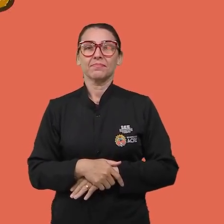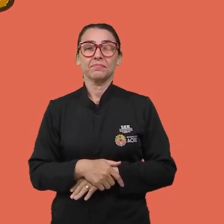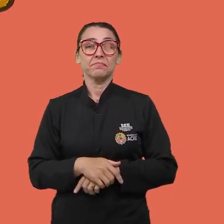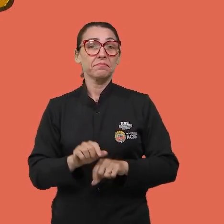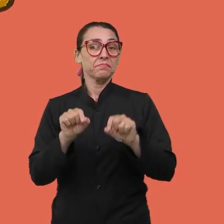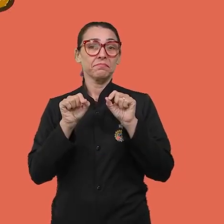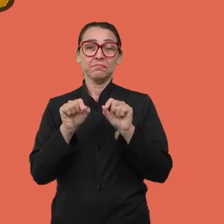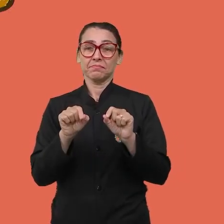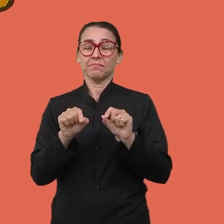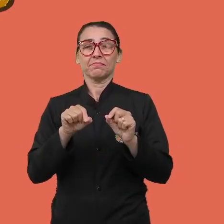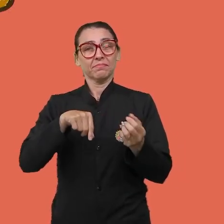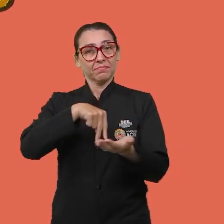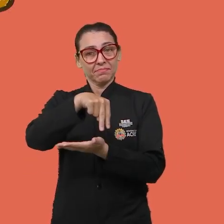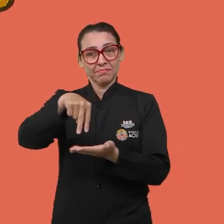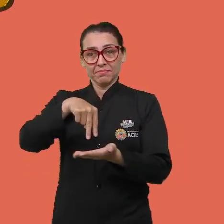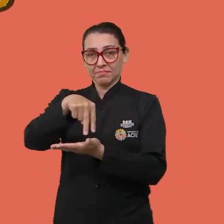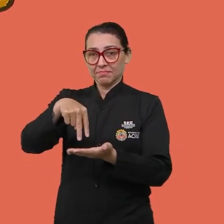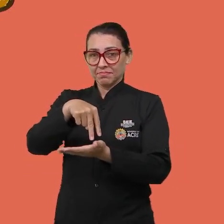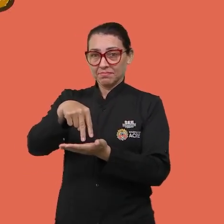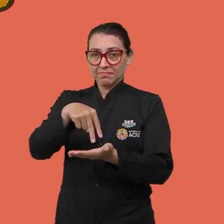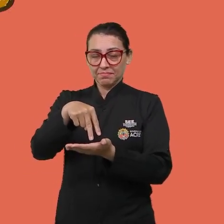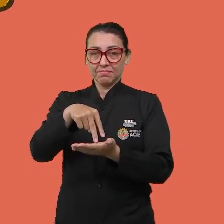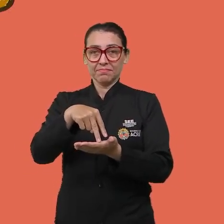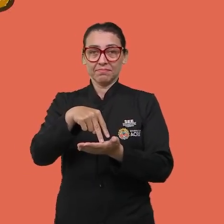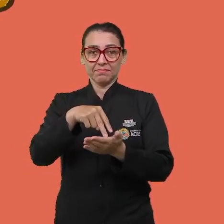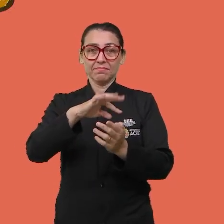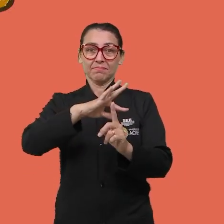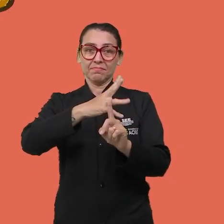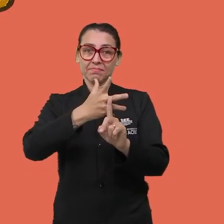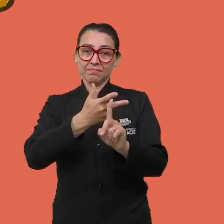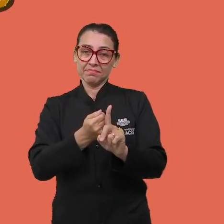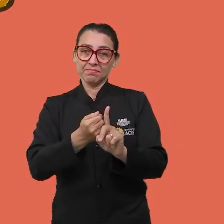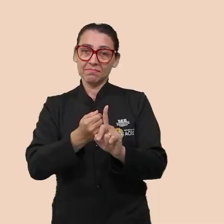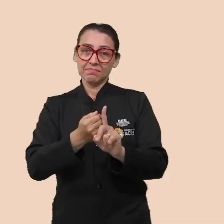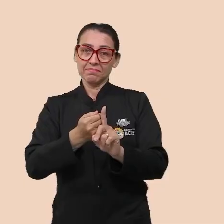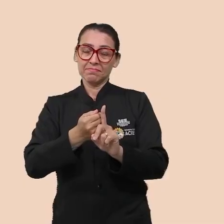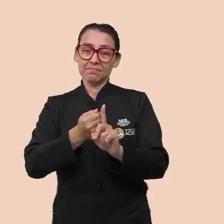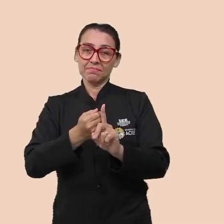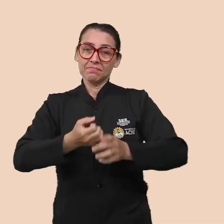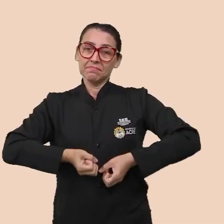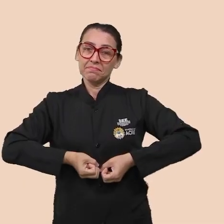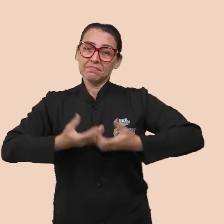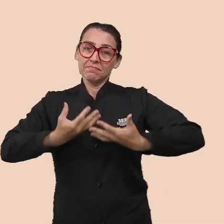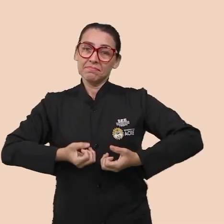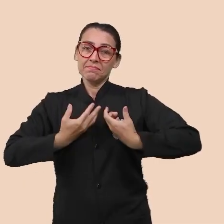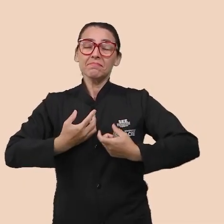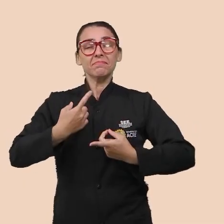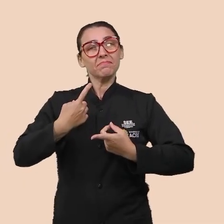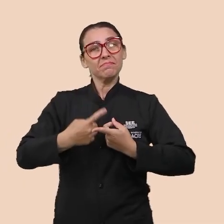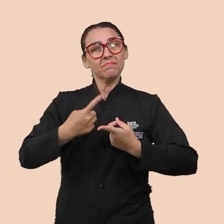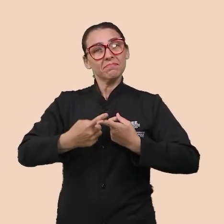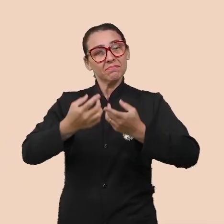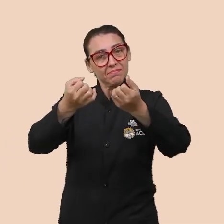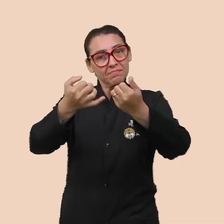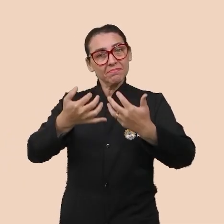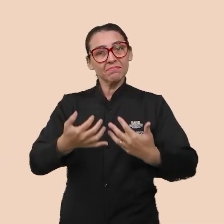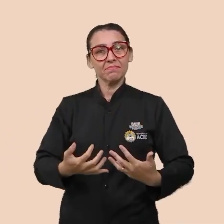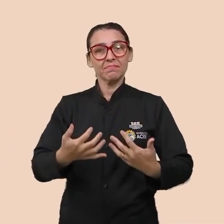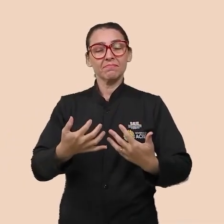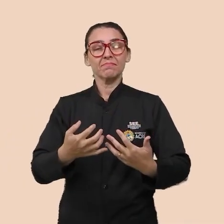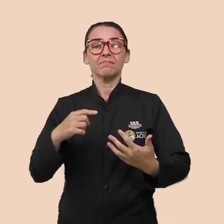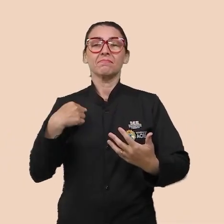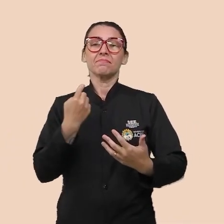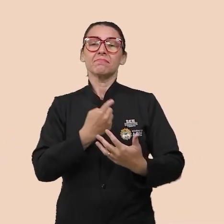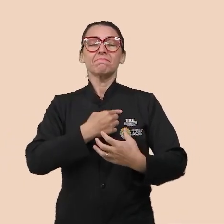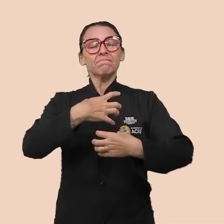Então, olha só, a dança, ela é arte e expressão, porque ela conta um pouco do